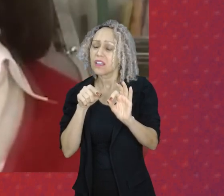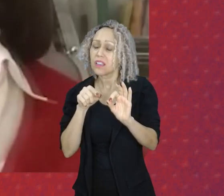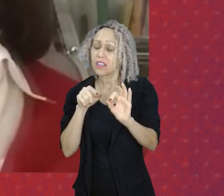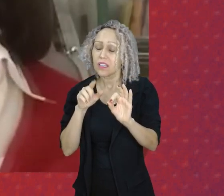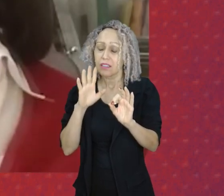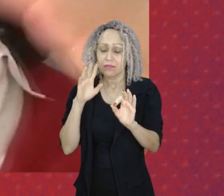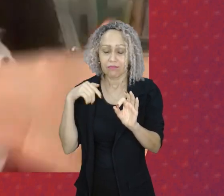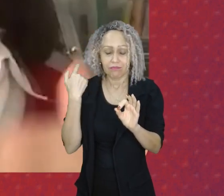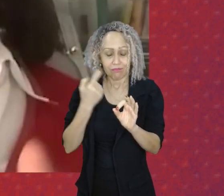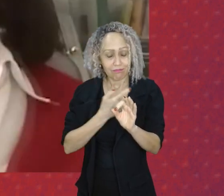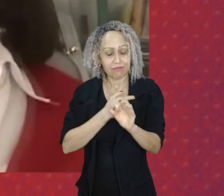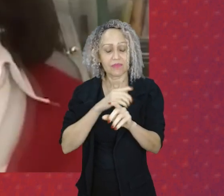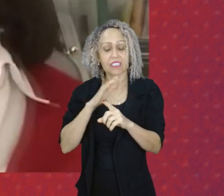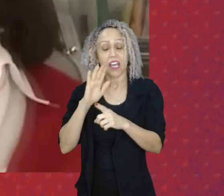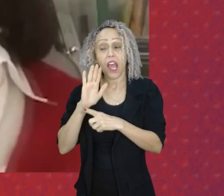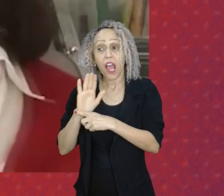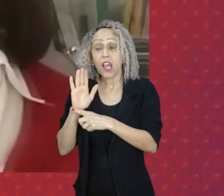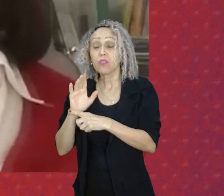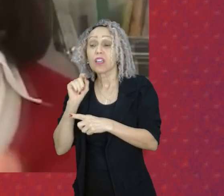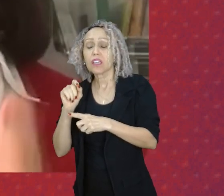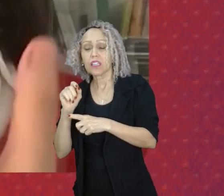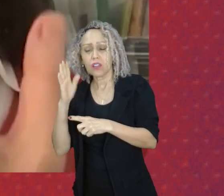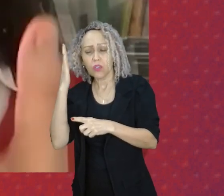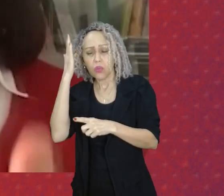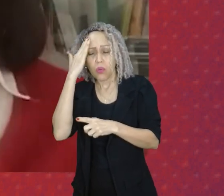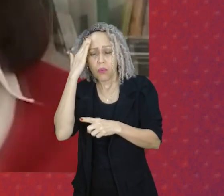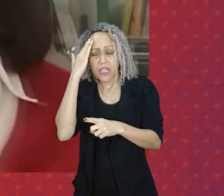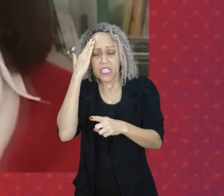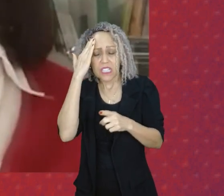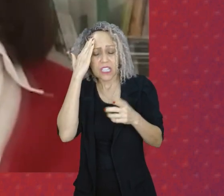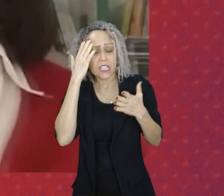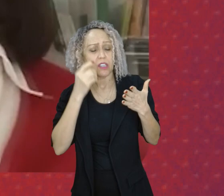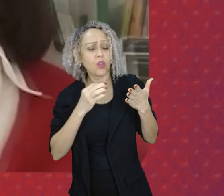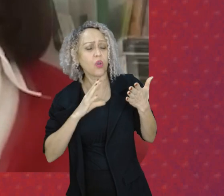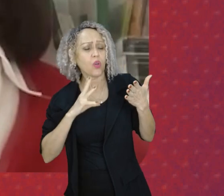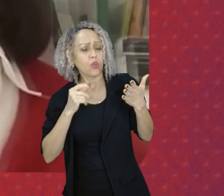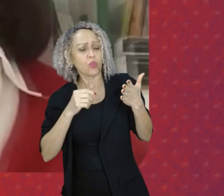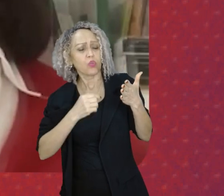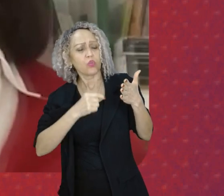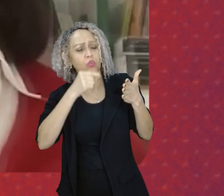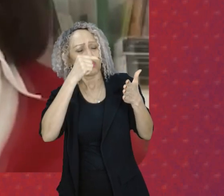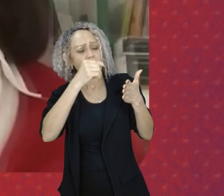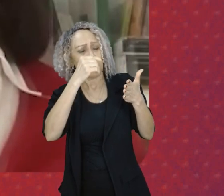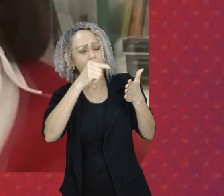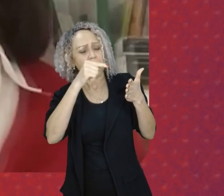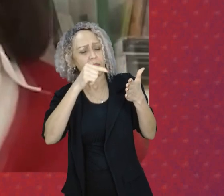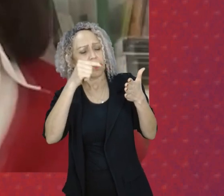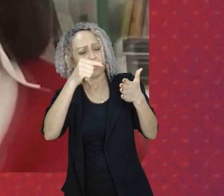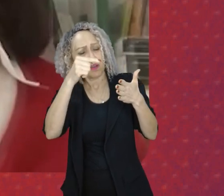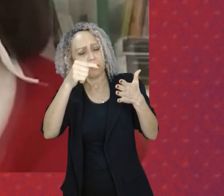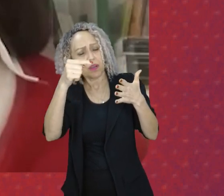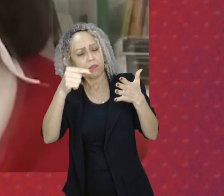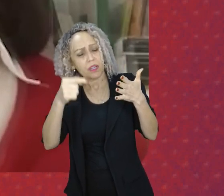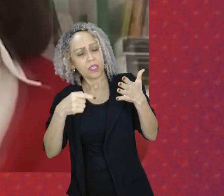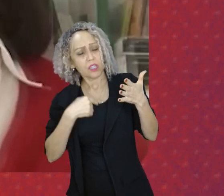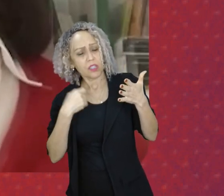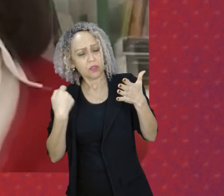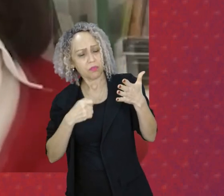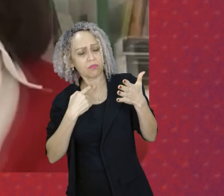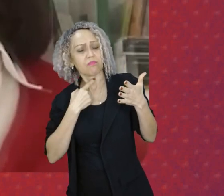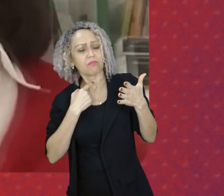de tudo que se deseja fazer, de projeção de tudo que se deseja fazer,